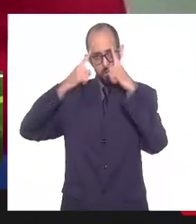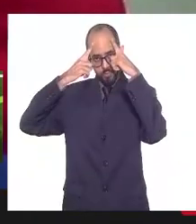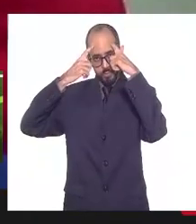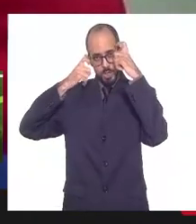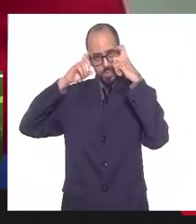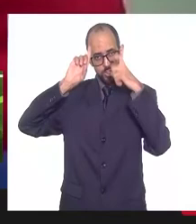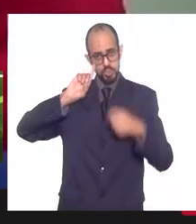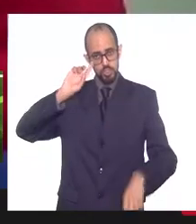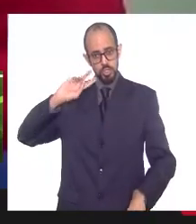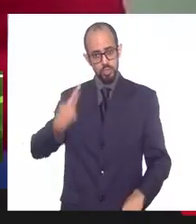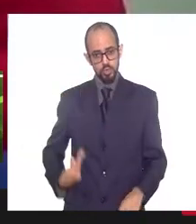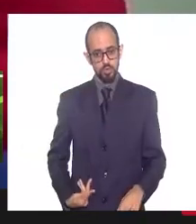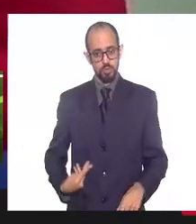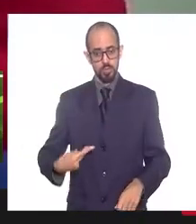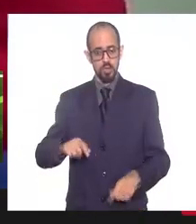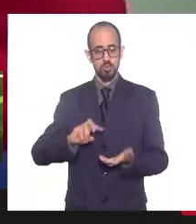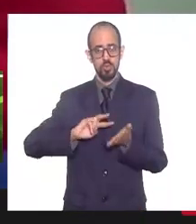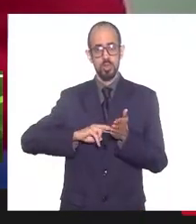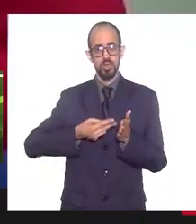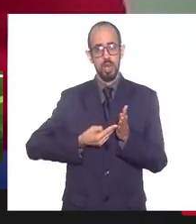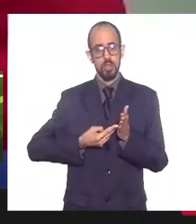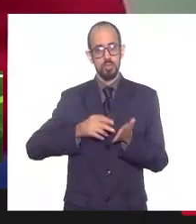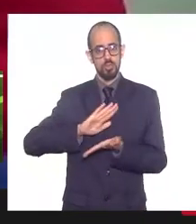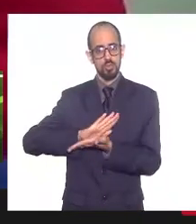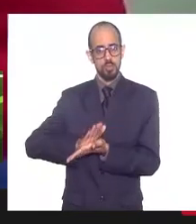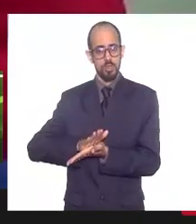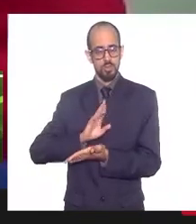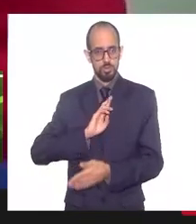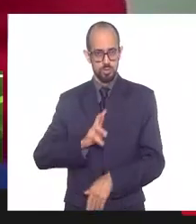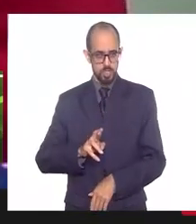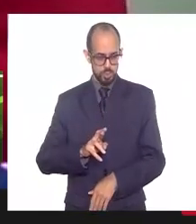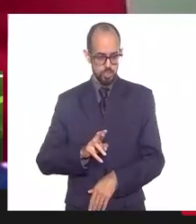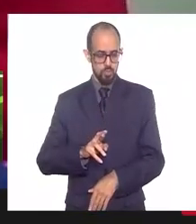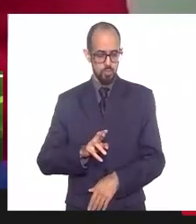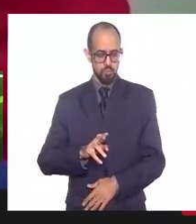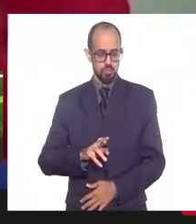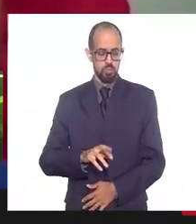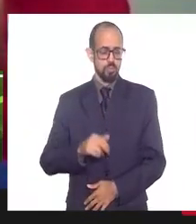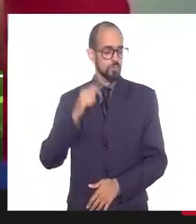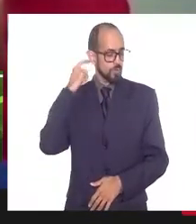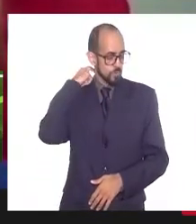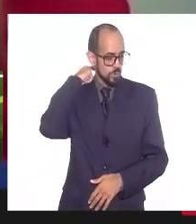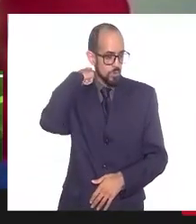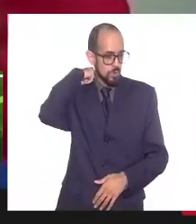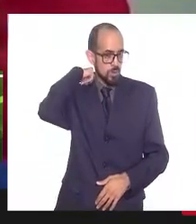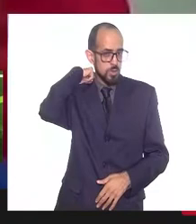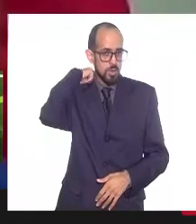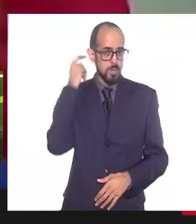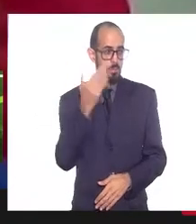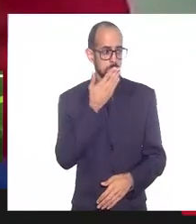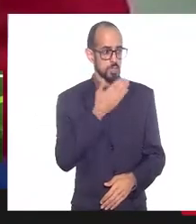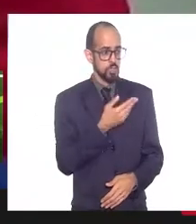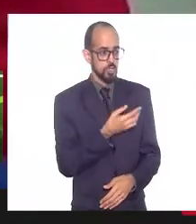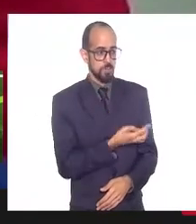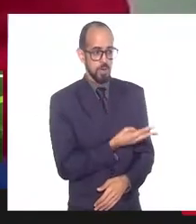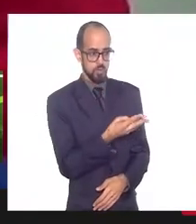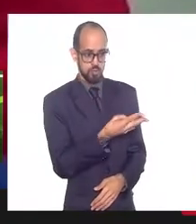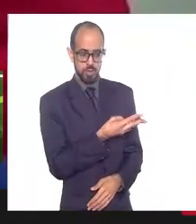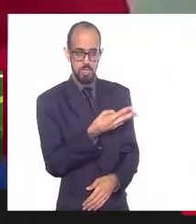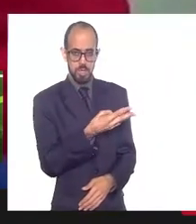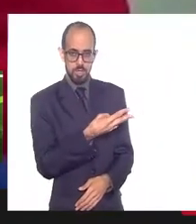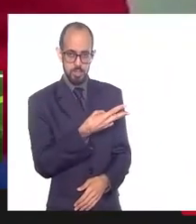direitos humanos que se traduz no racismo religioso. Então, pedindo aí a cada um, por